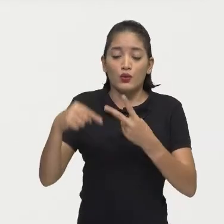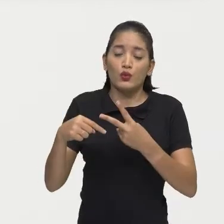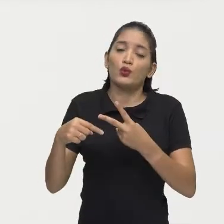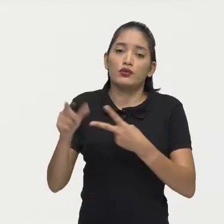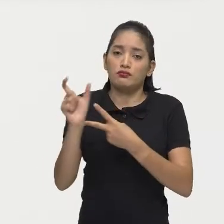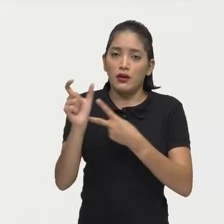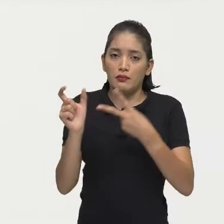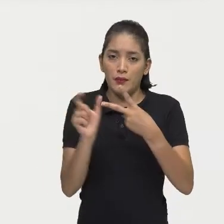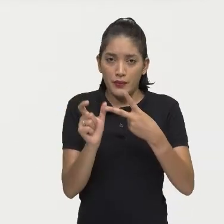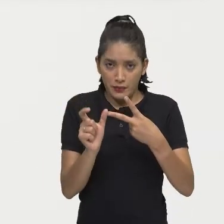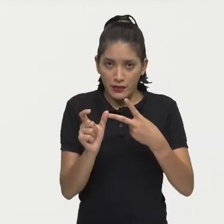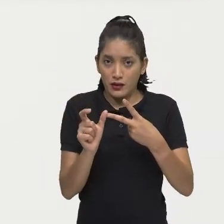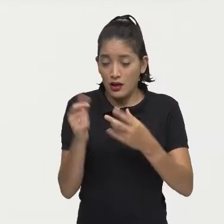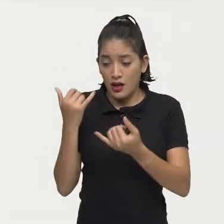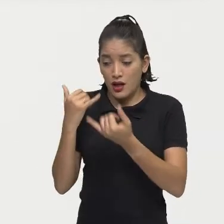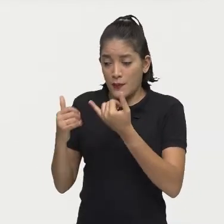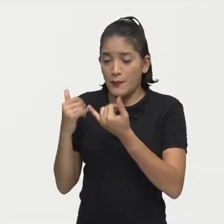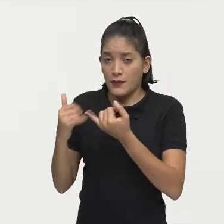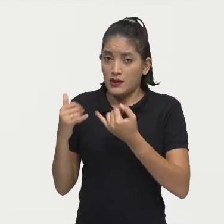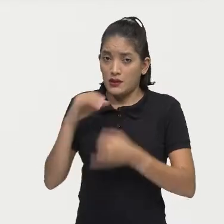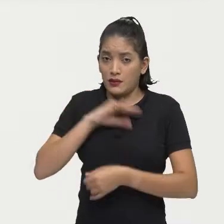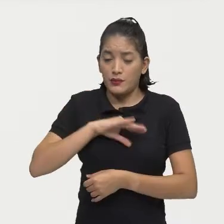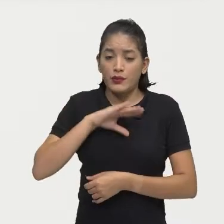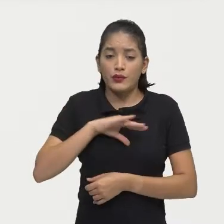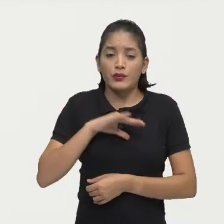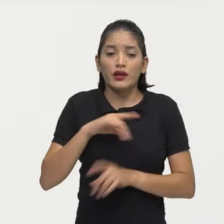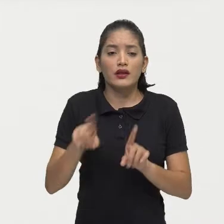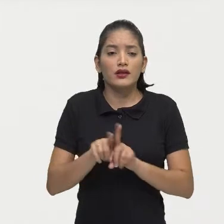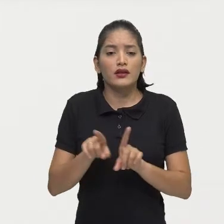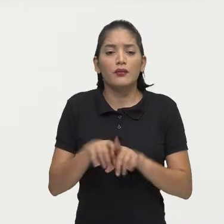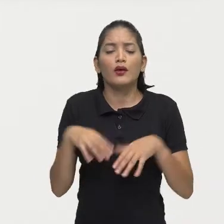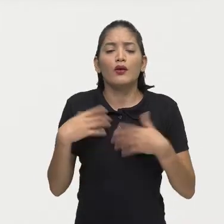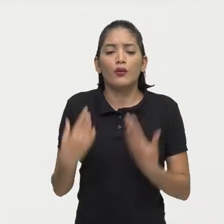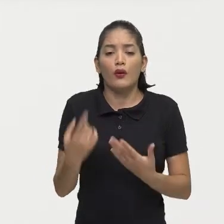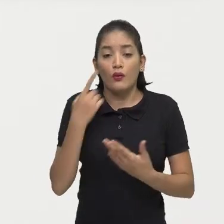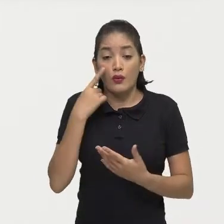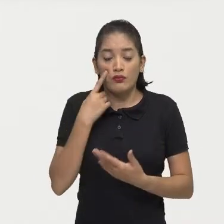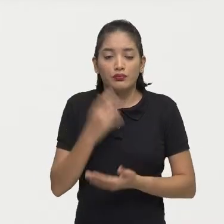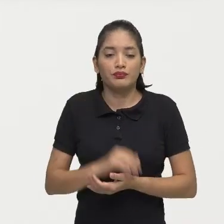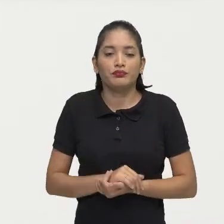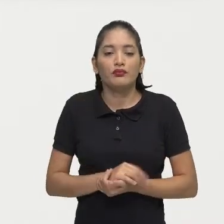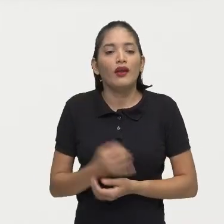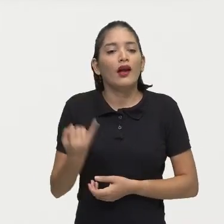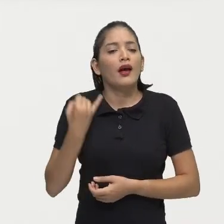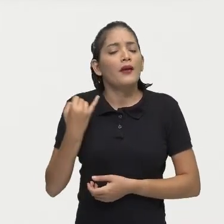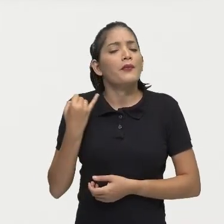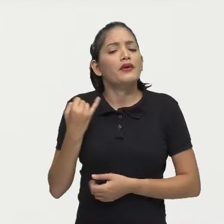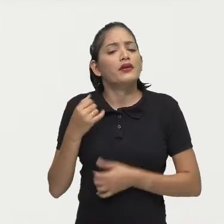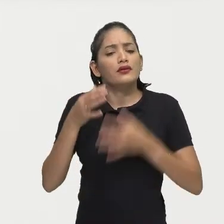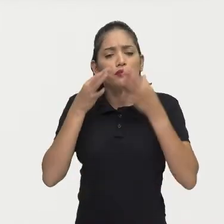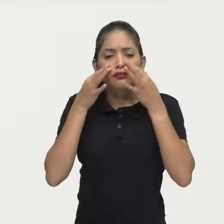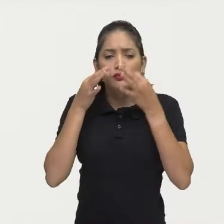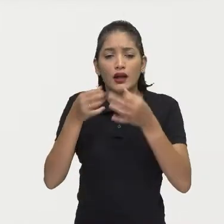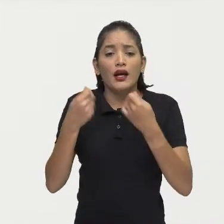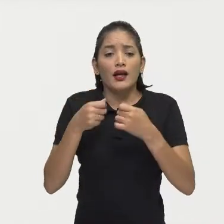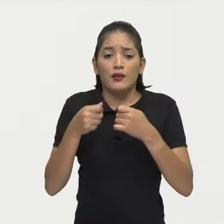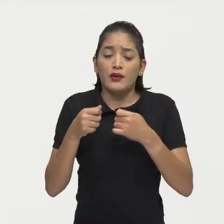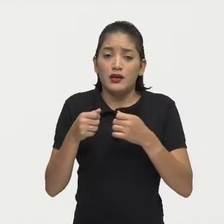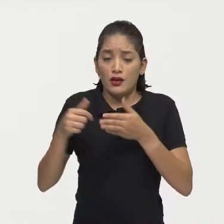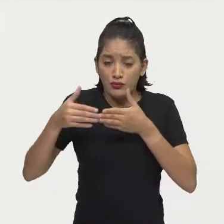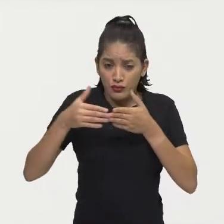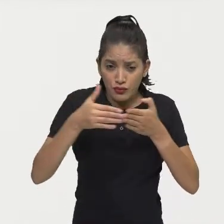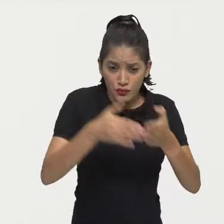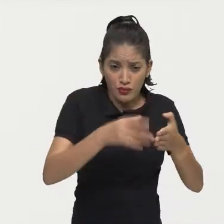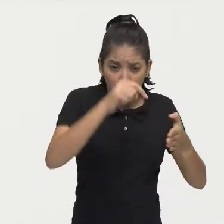e area, que são palavras cognatas, e tenho a seguinte tradução. É importante alertá-los que seus navios devem deixar esse lugar. É